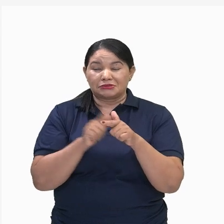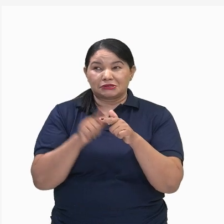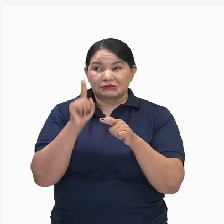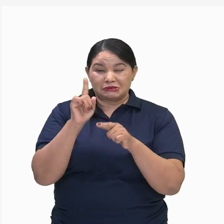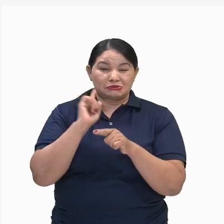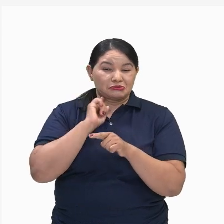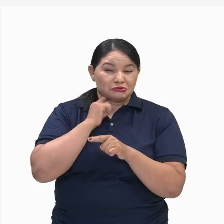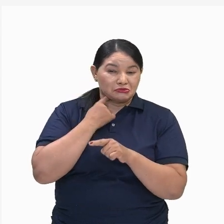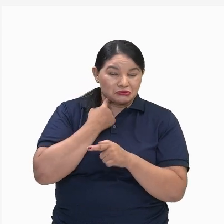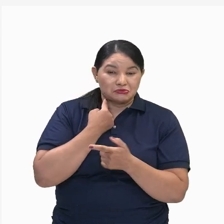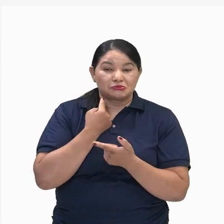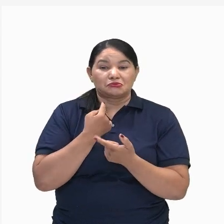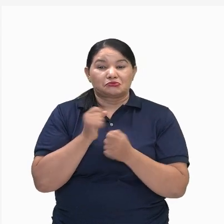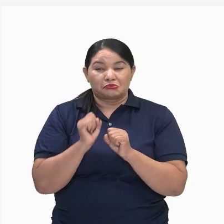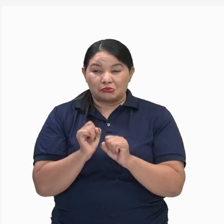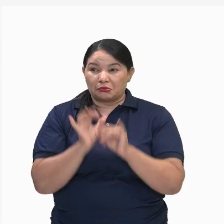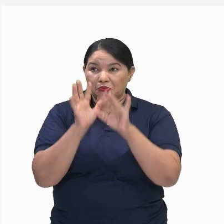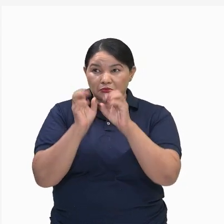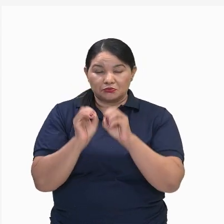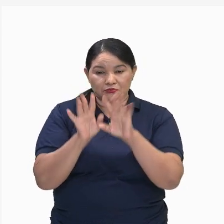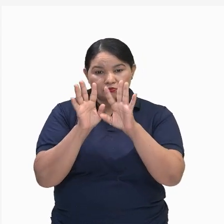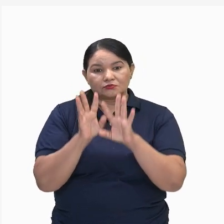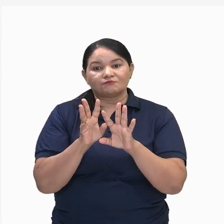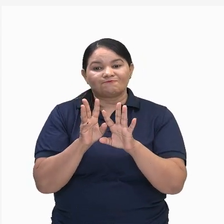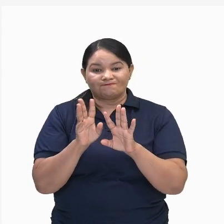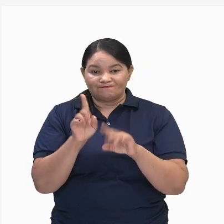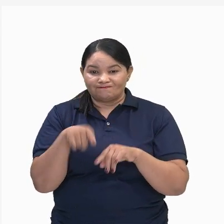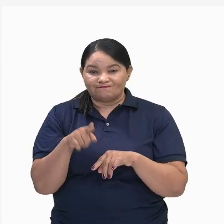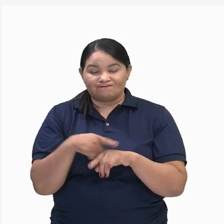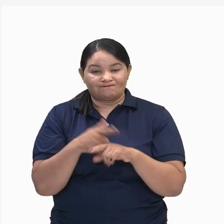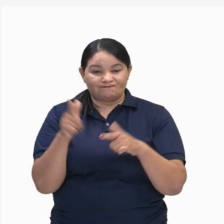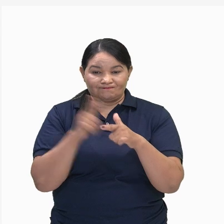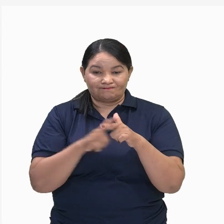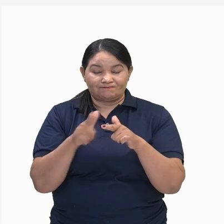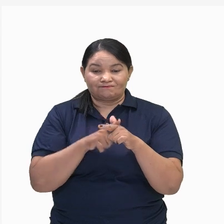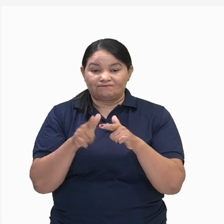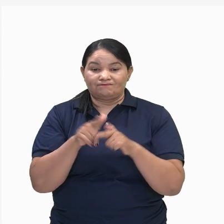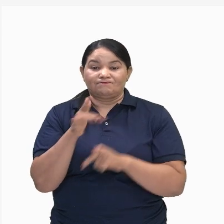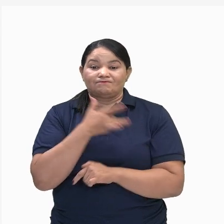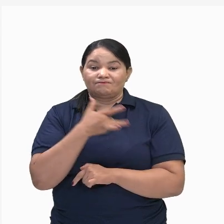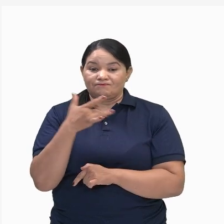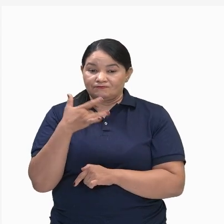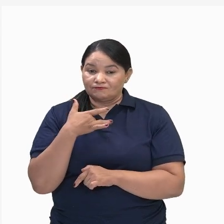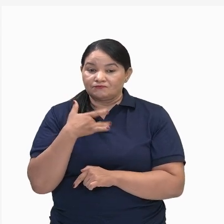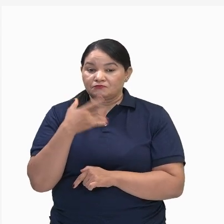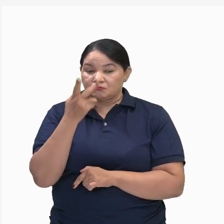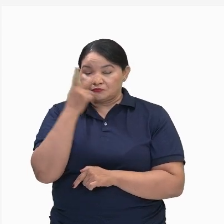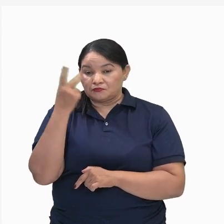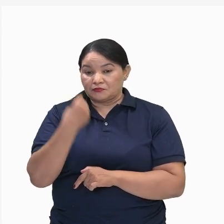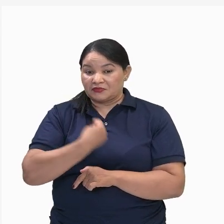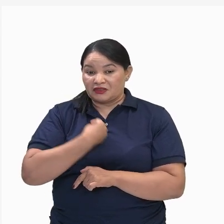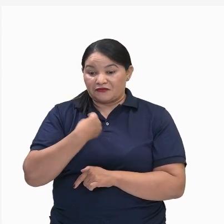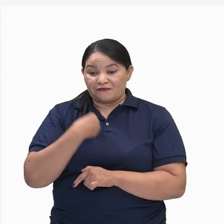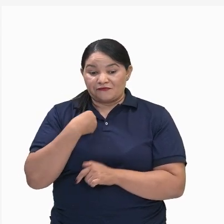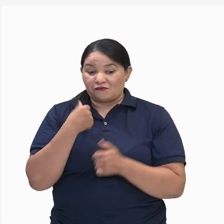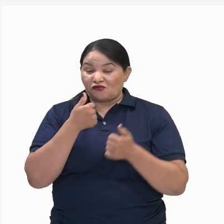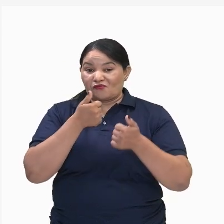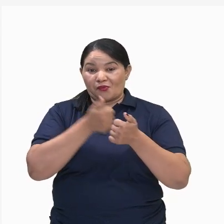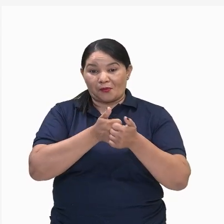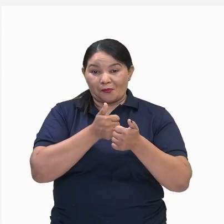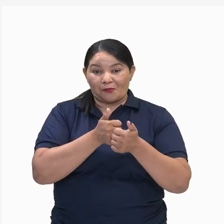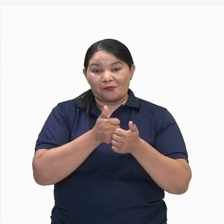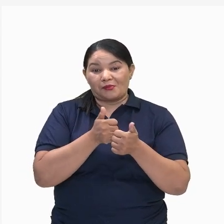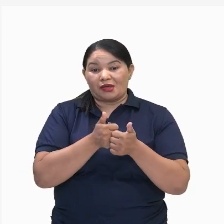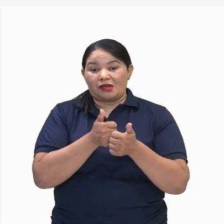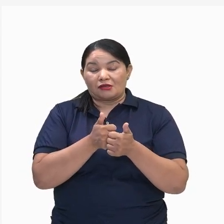poluição. E essa poluição toda, a gente vai acarretar em problemas de saúde para quem vive, né, próximo a elas ou até mesmo um